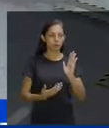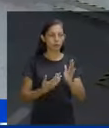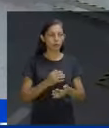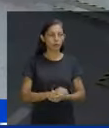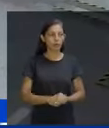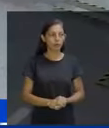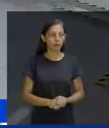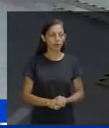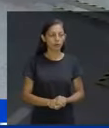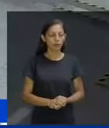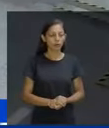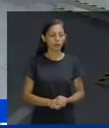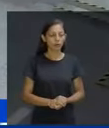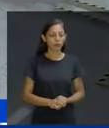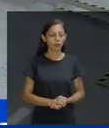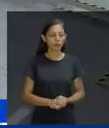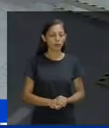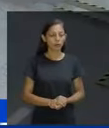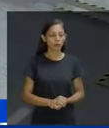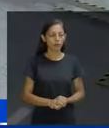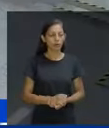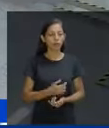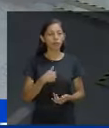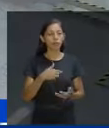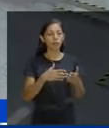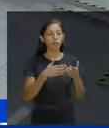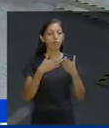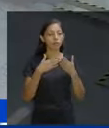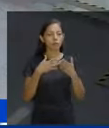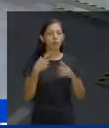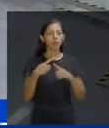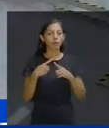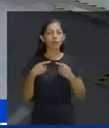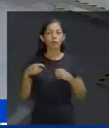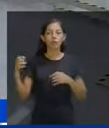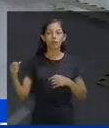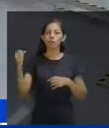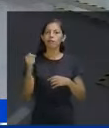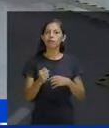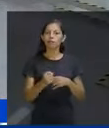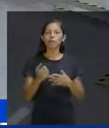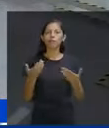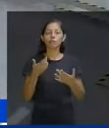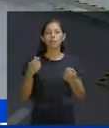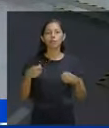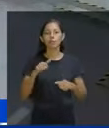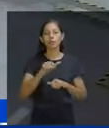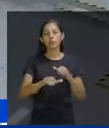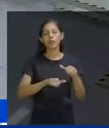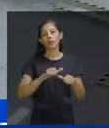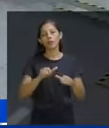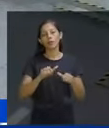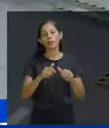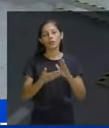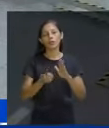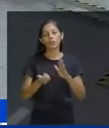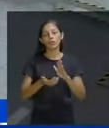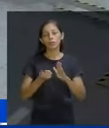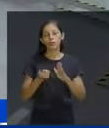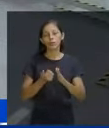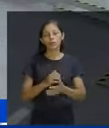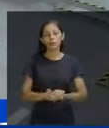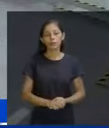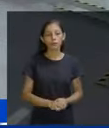estou, Excelência, transformando em diligência, porque não houve intimação dos embargados. Então, eu transformo em diligência